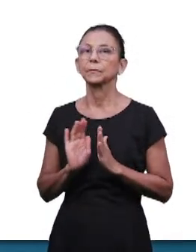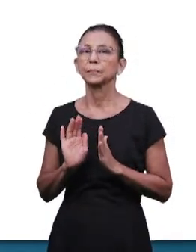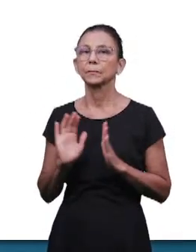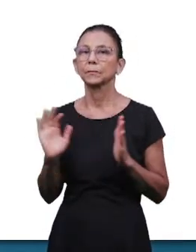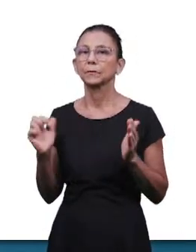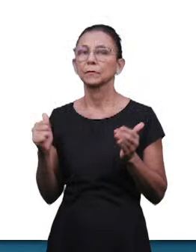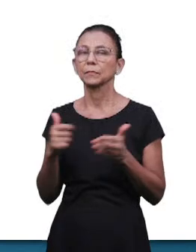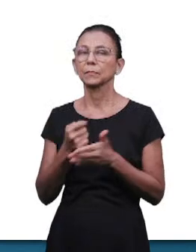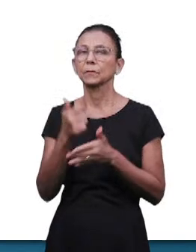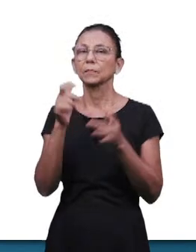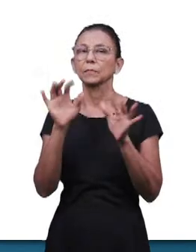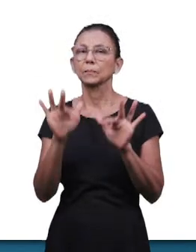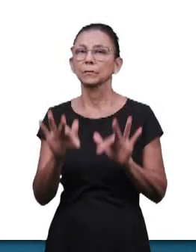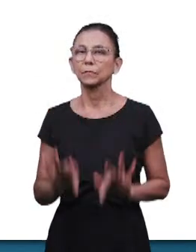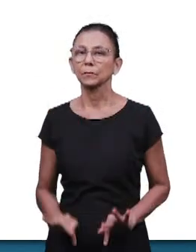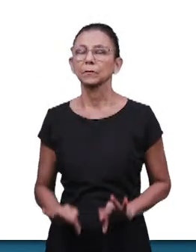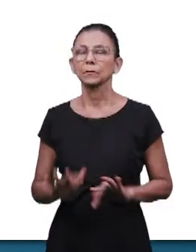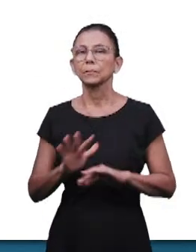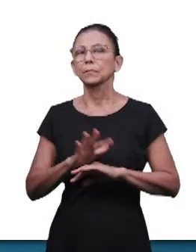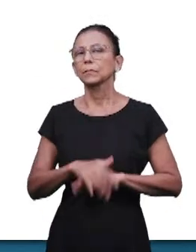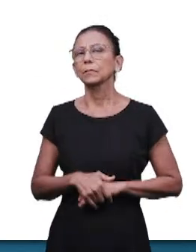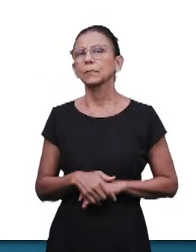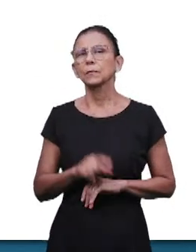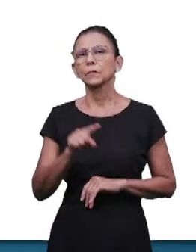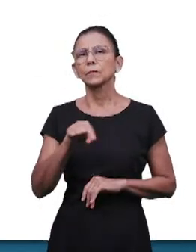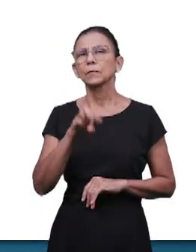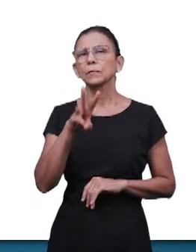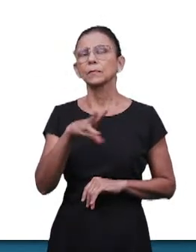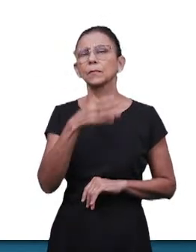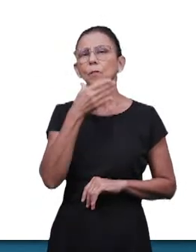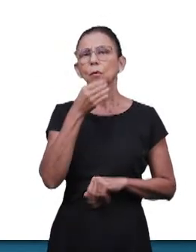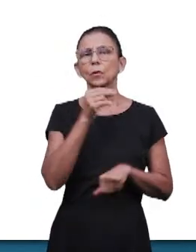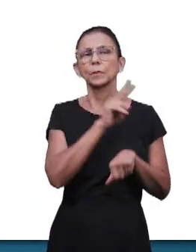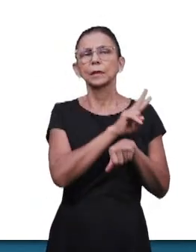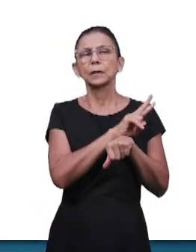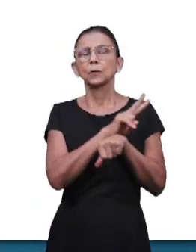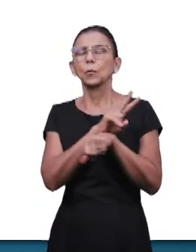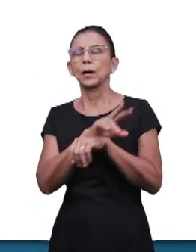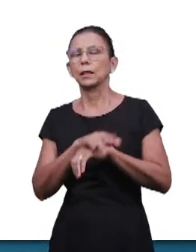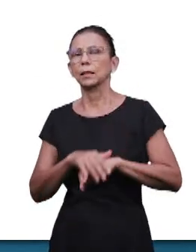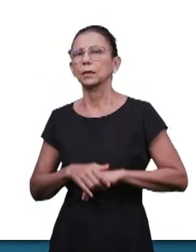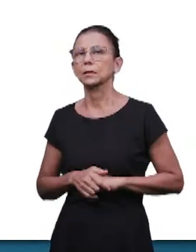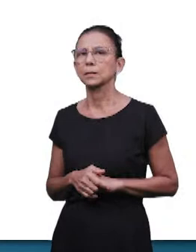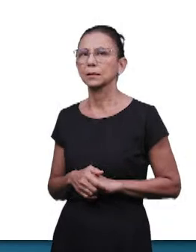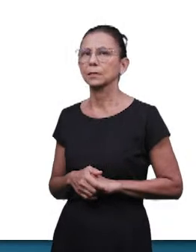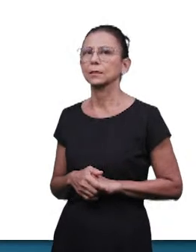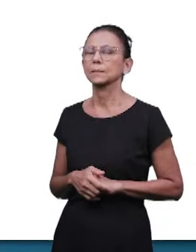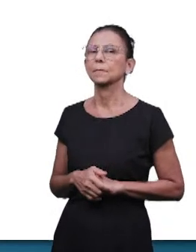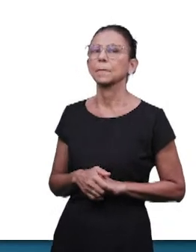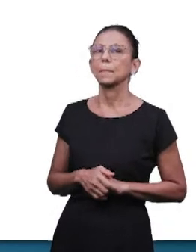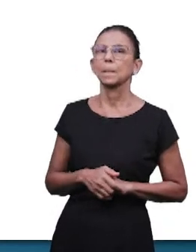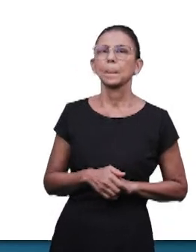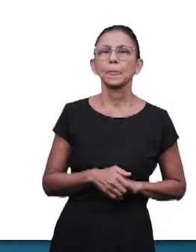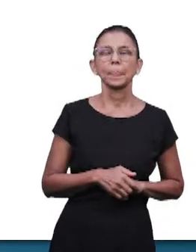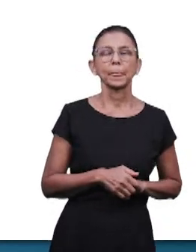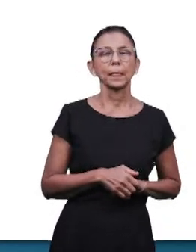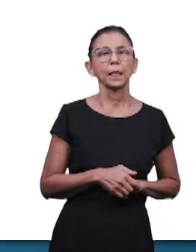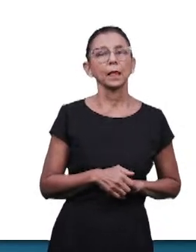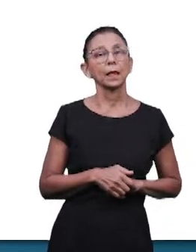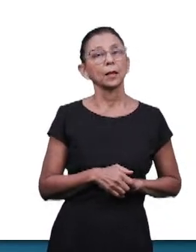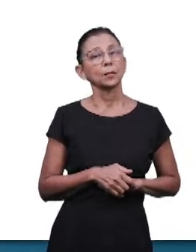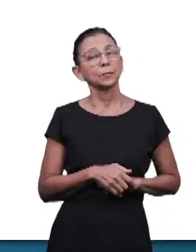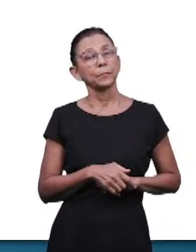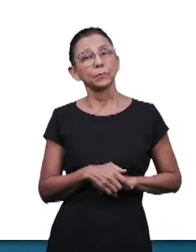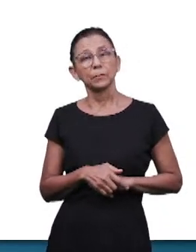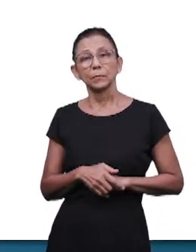guardas descritos na expressão "e me puseram por guardas de vinha, a vinha que me pertence